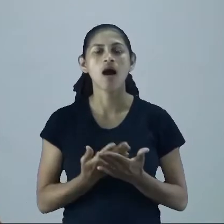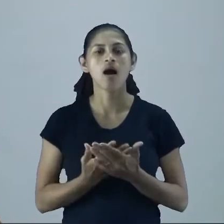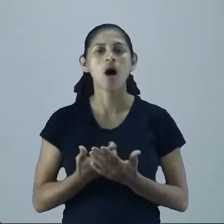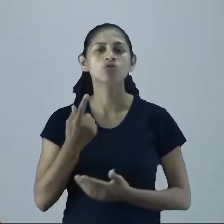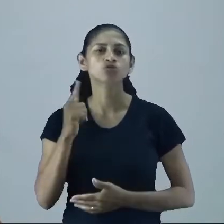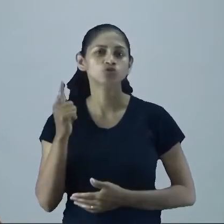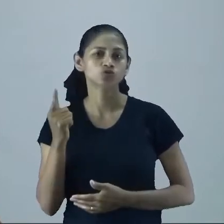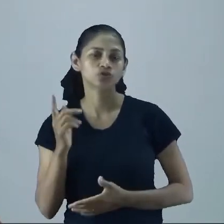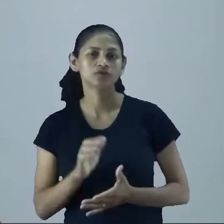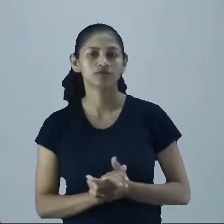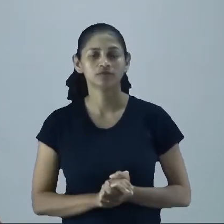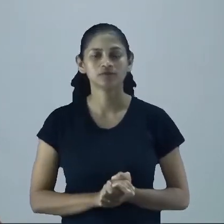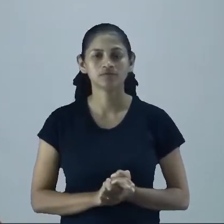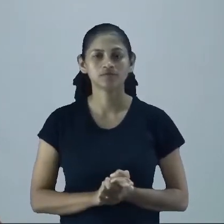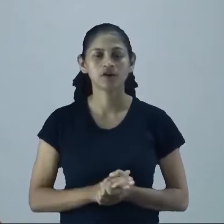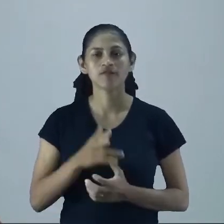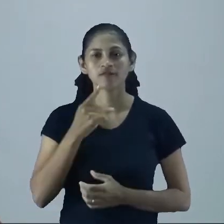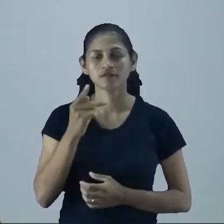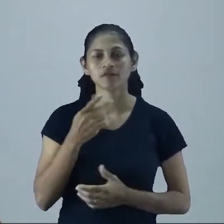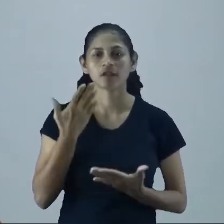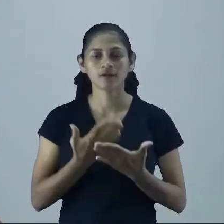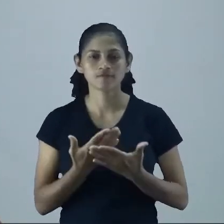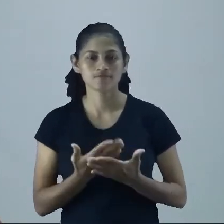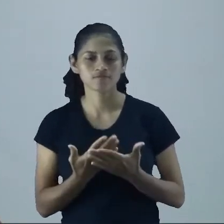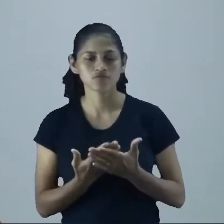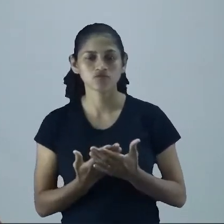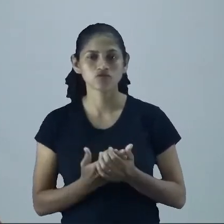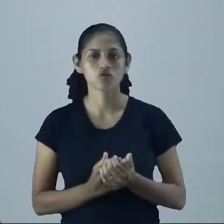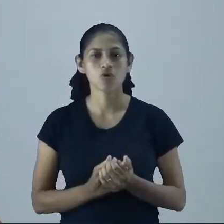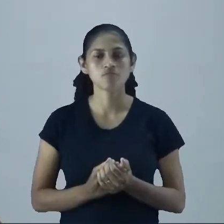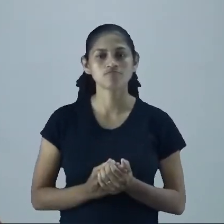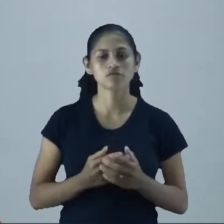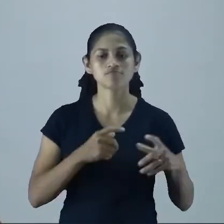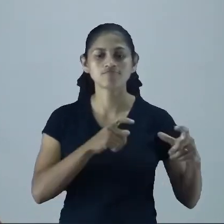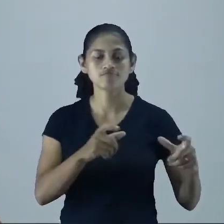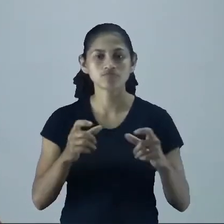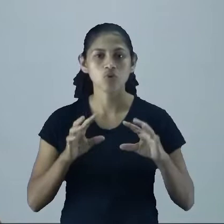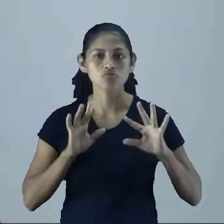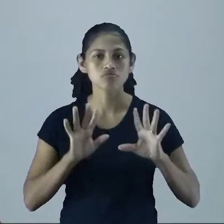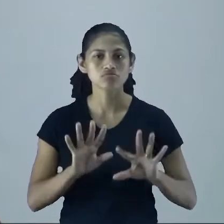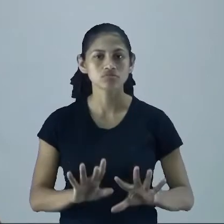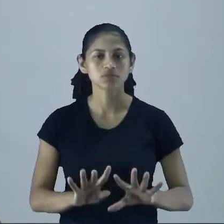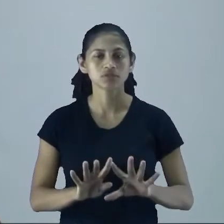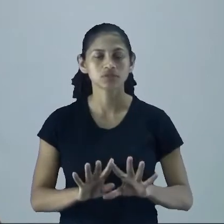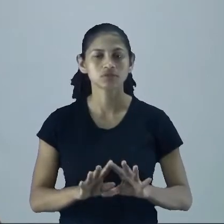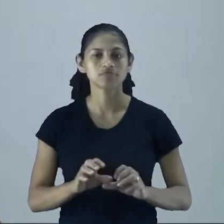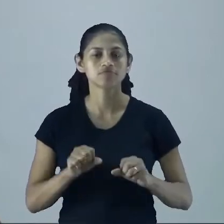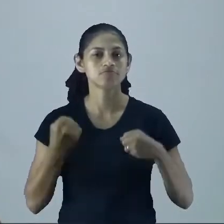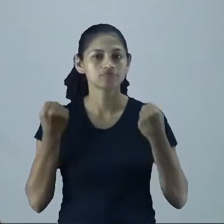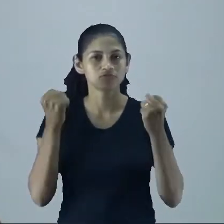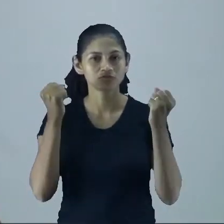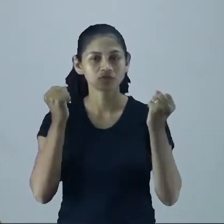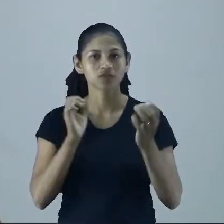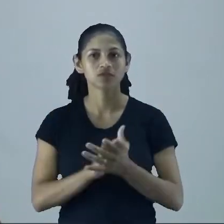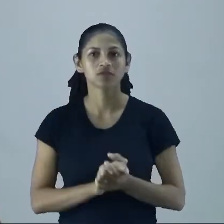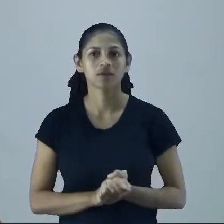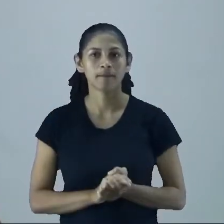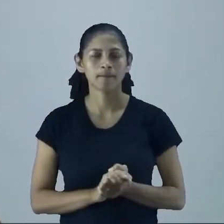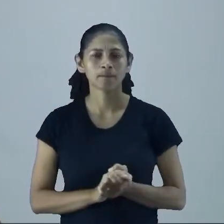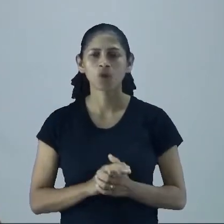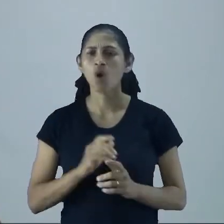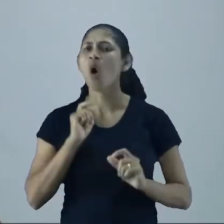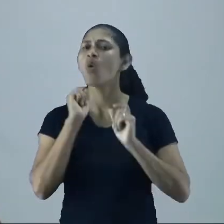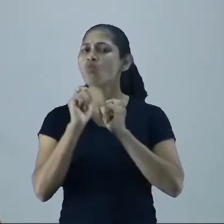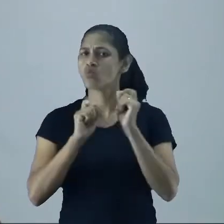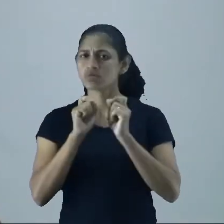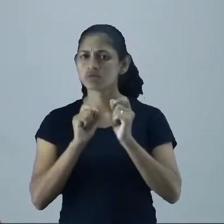geografia. E vamos falar nessa aula sobre urbanização e industrialização. O que será urbanização? Você